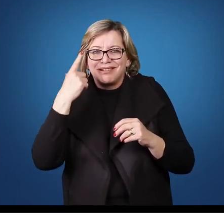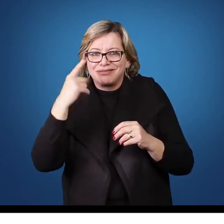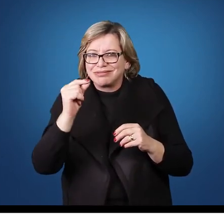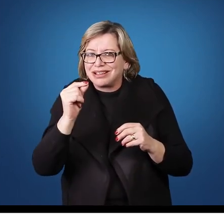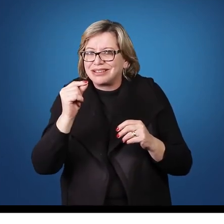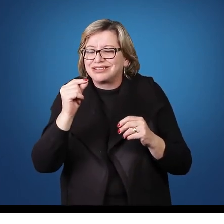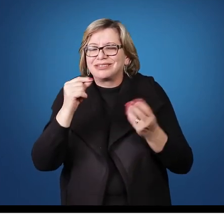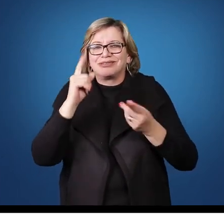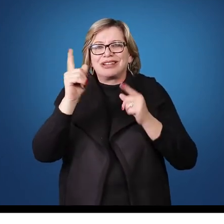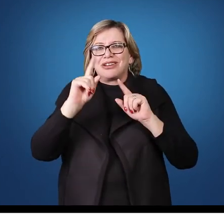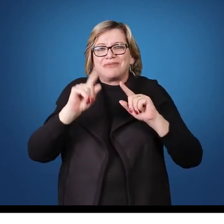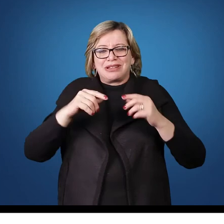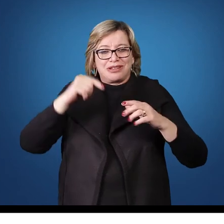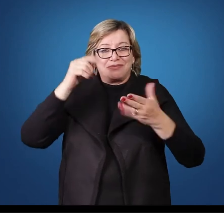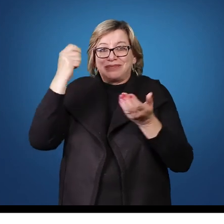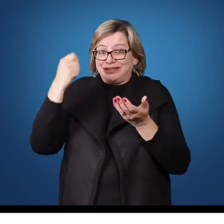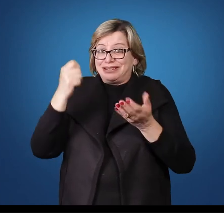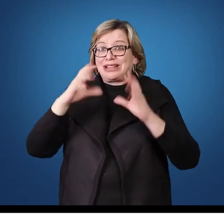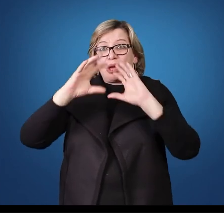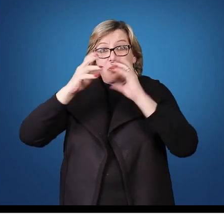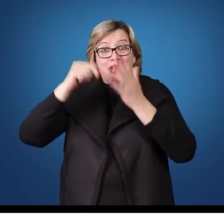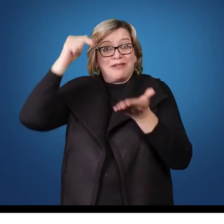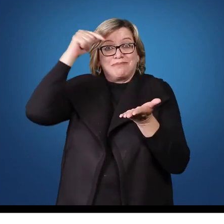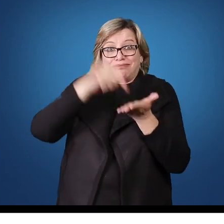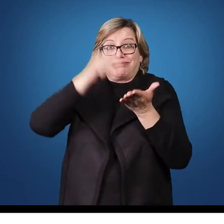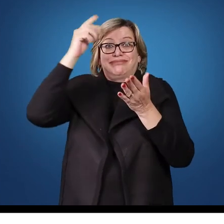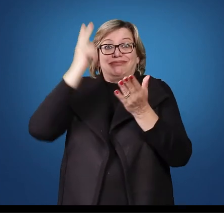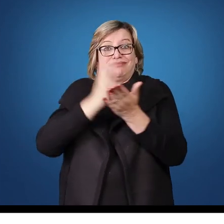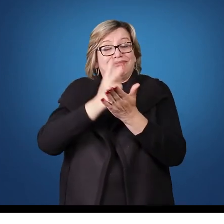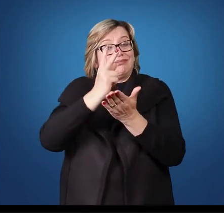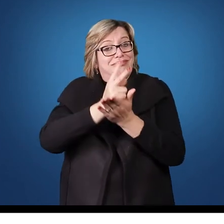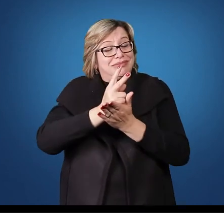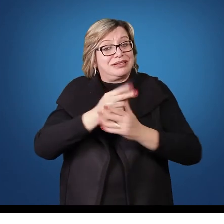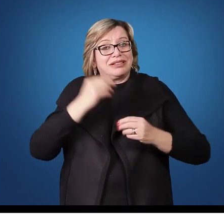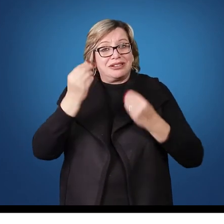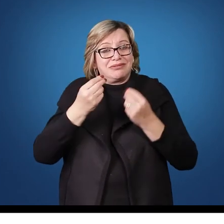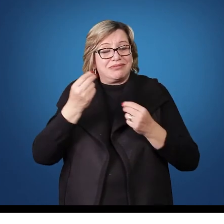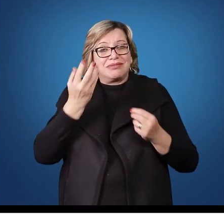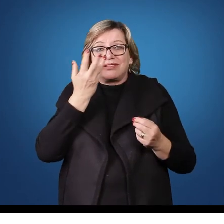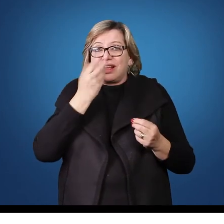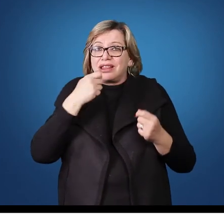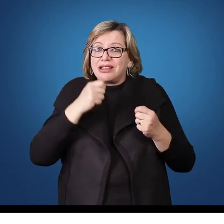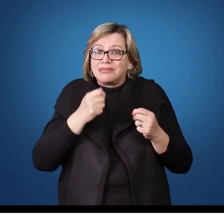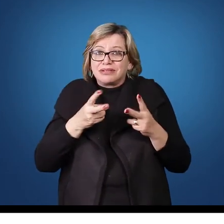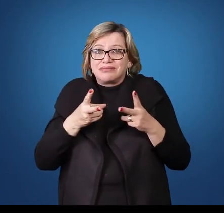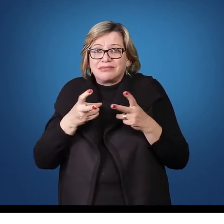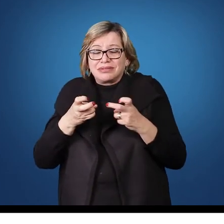bola no chão. Então, a criança tem que decidir, perceber e colocar essa bola no chão.